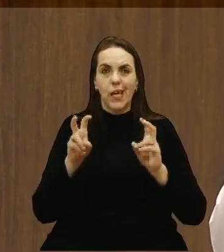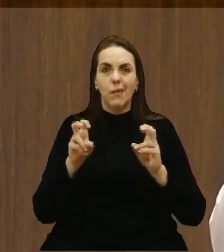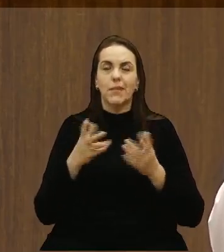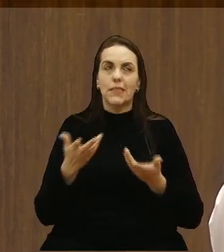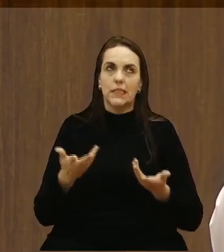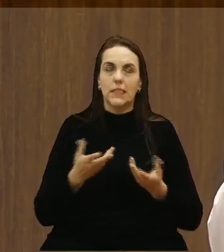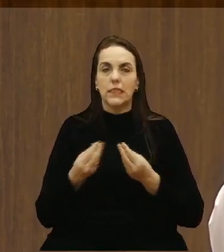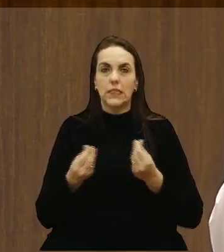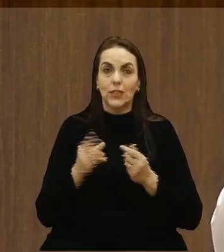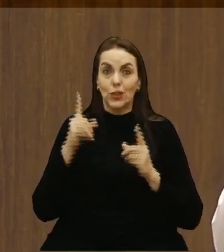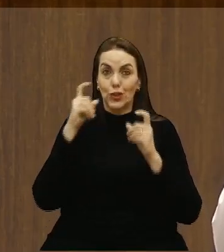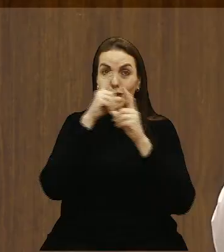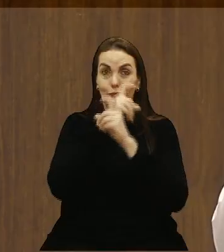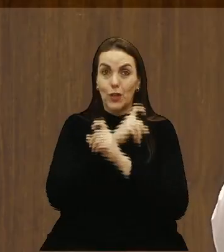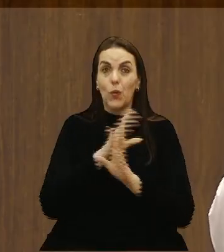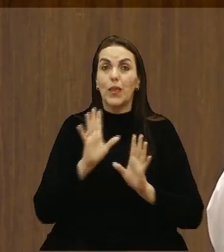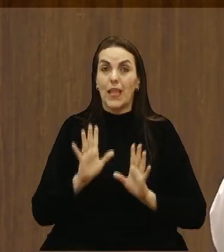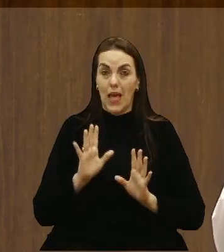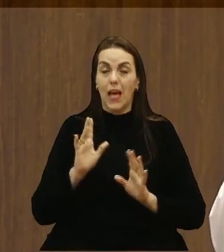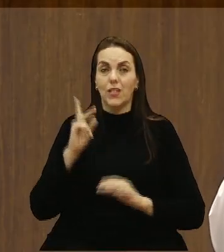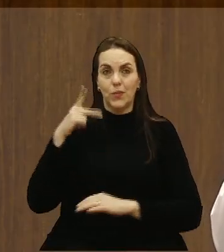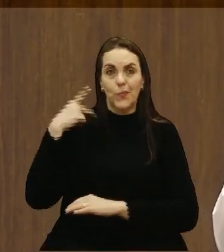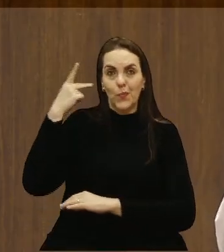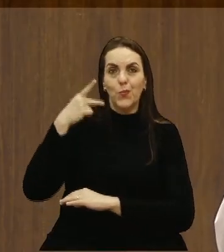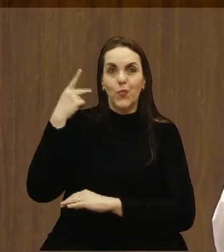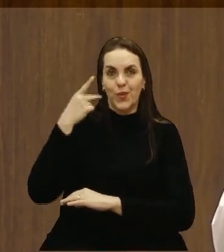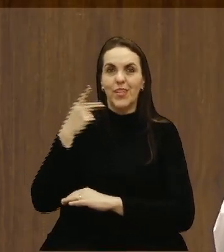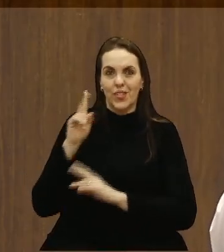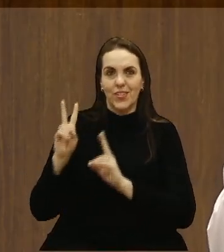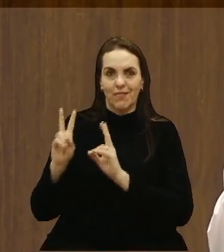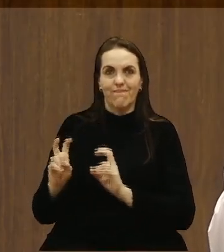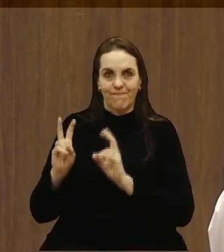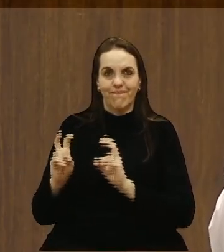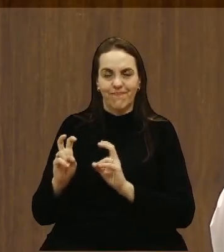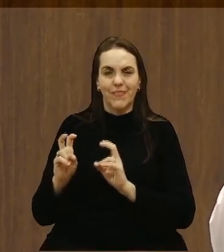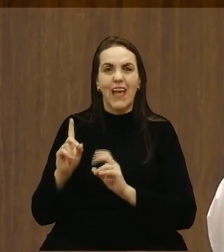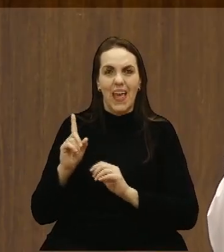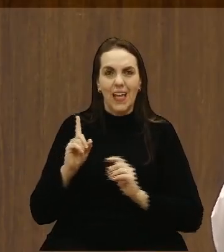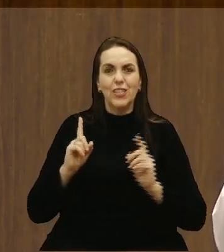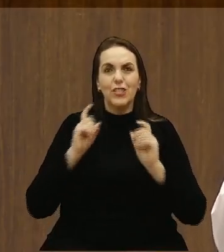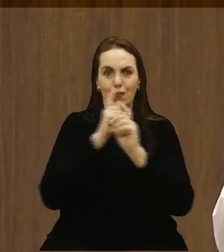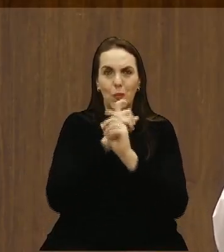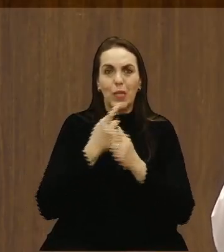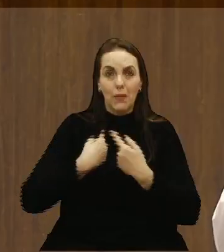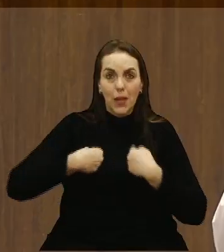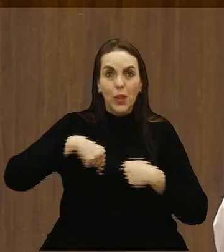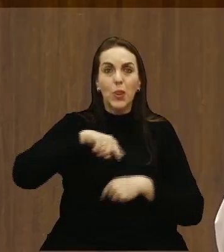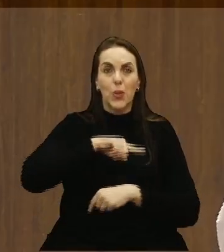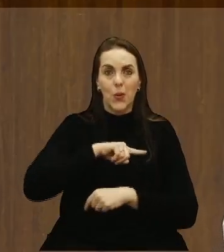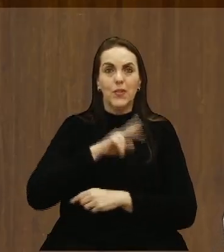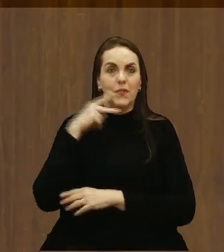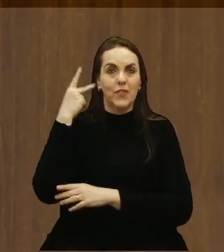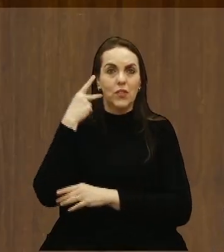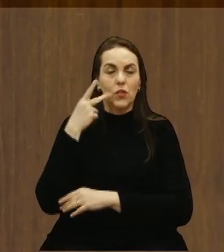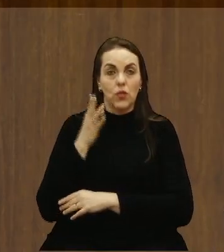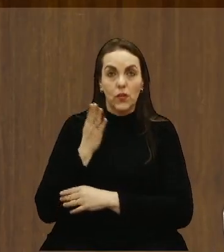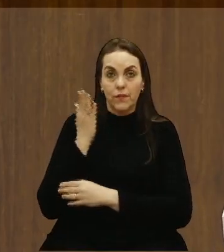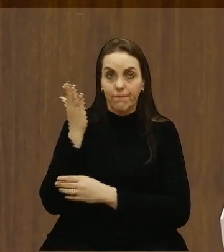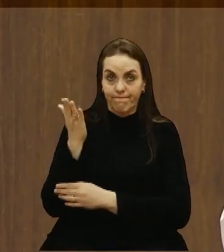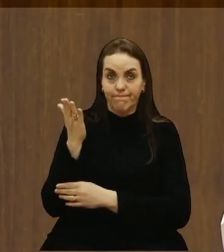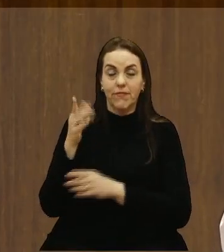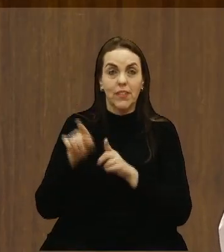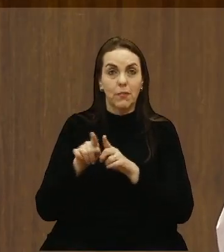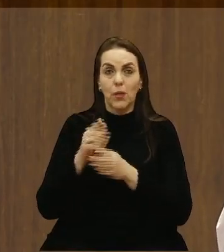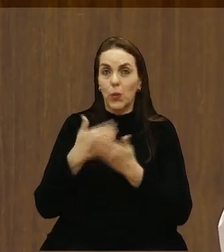ser espinhosos politicamente falando, que podem promover desgaste para nós, vereadores. Agora, o senhor e todos aqueles que compõem